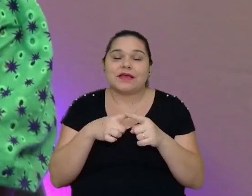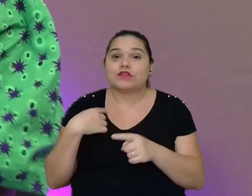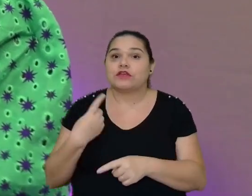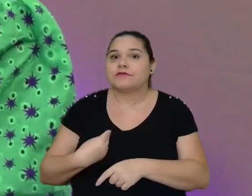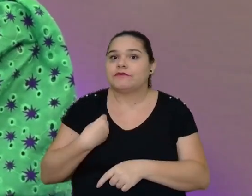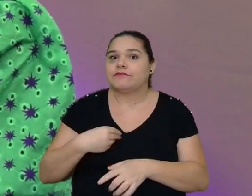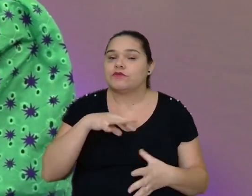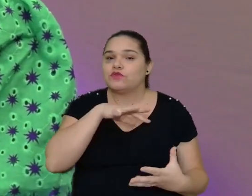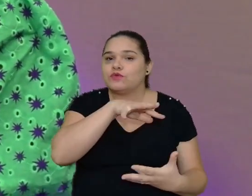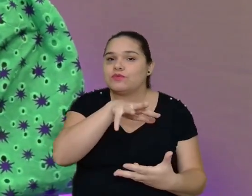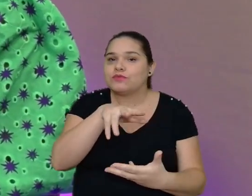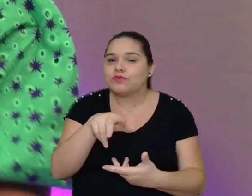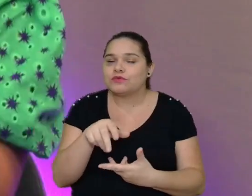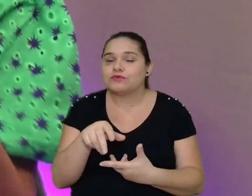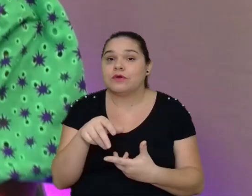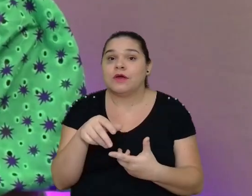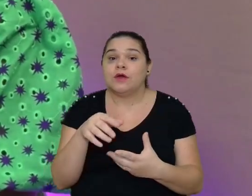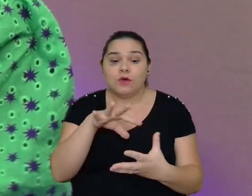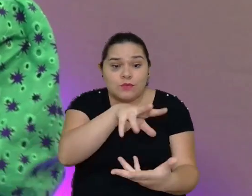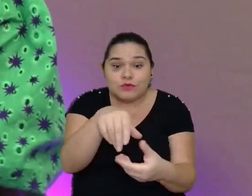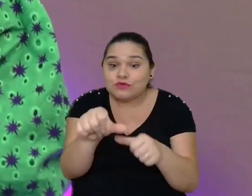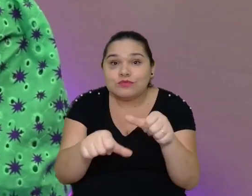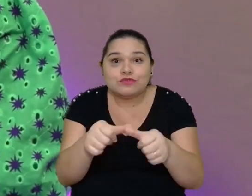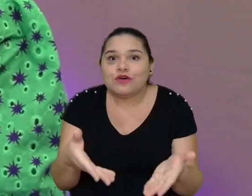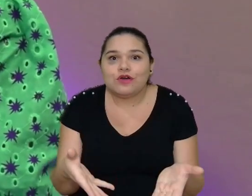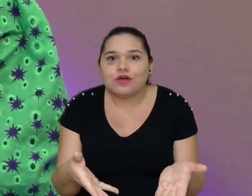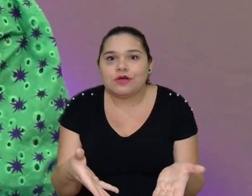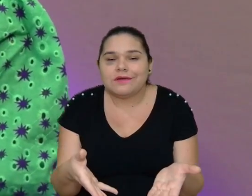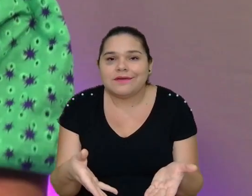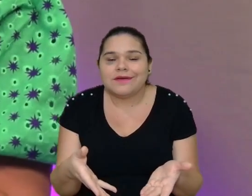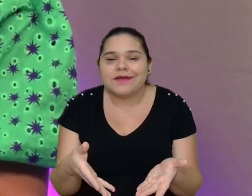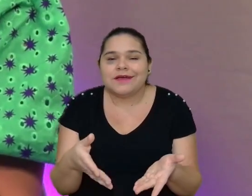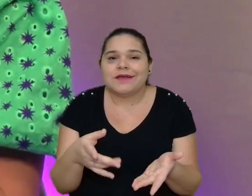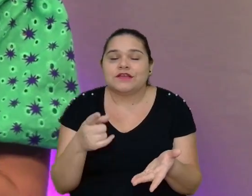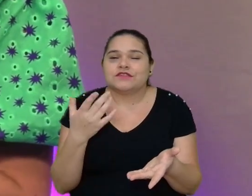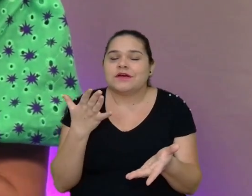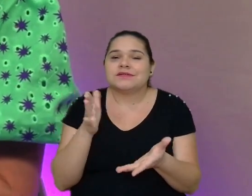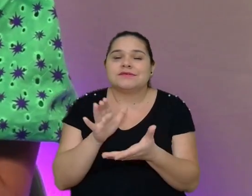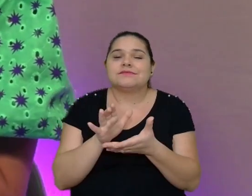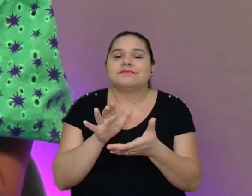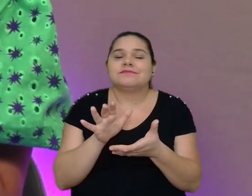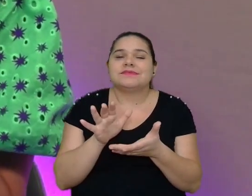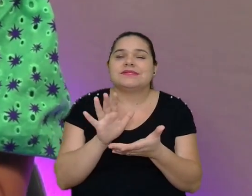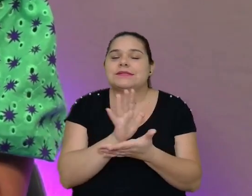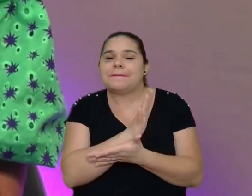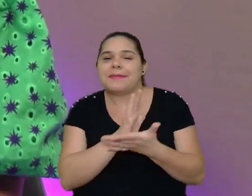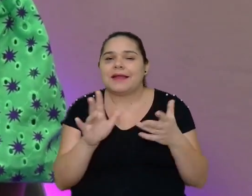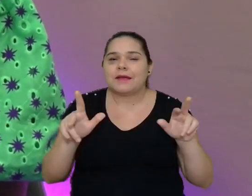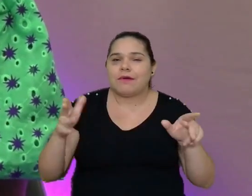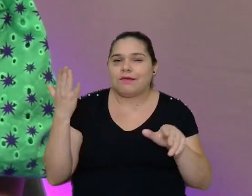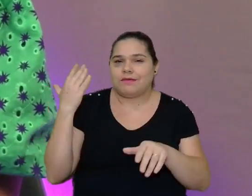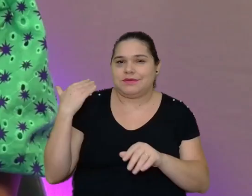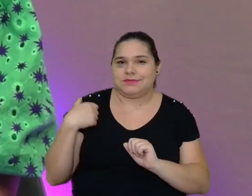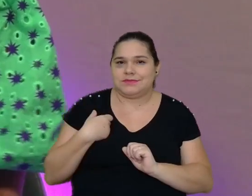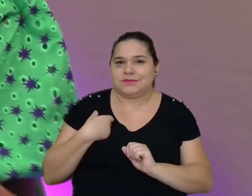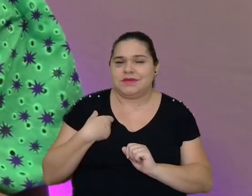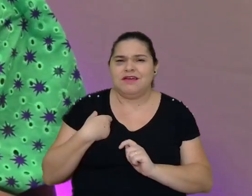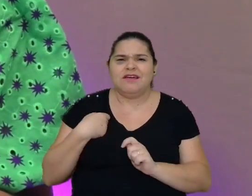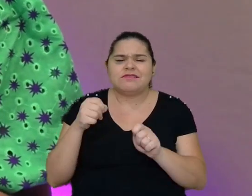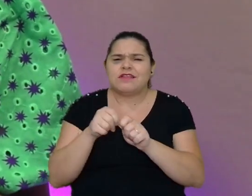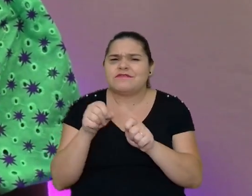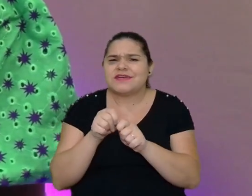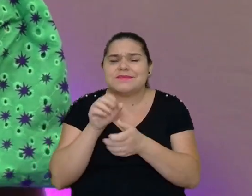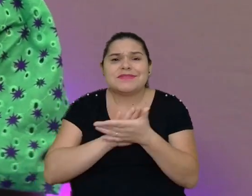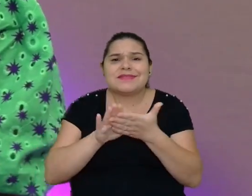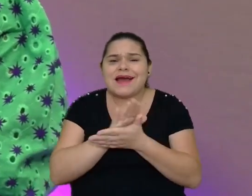o nosso mundo mudou, nós não separamos como nós separávamos antigamente, nós praticamente não fazemos nada como fazíamos há 10